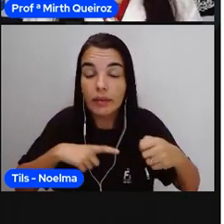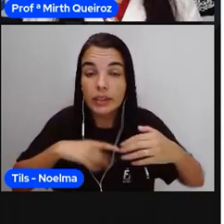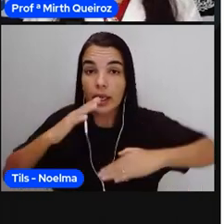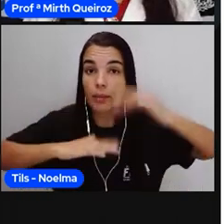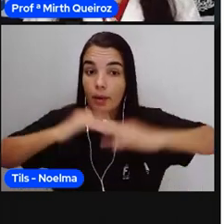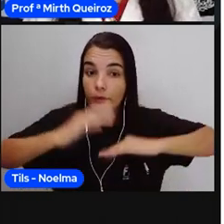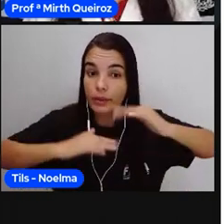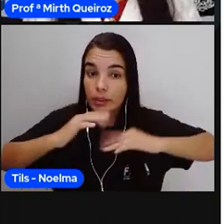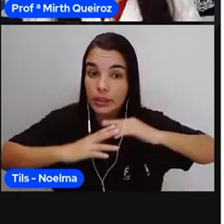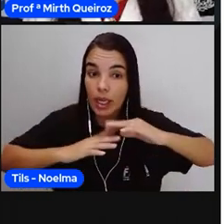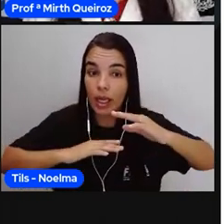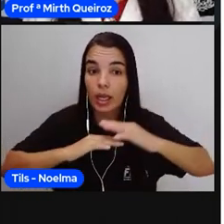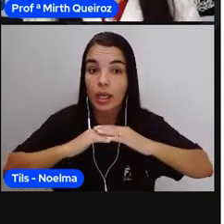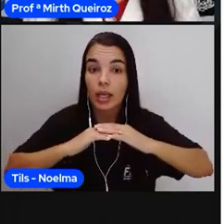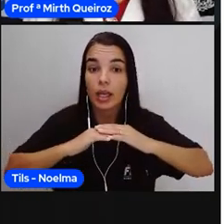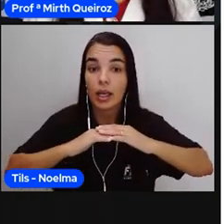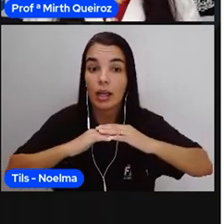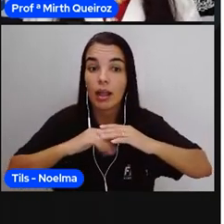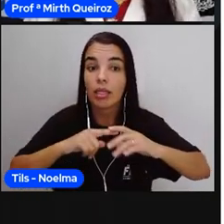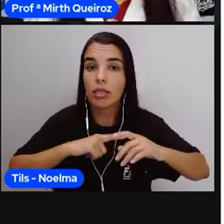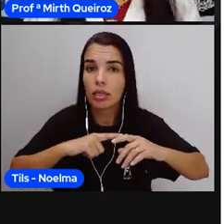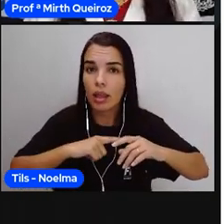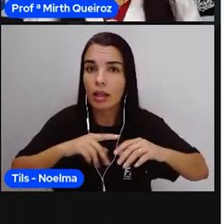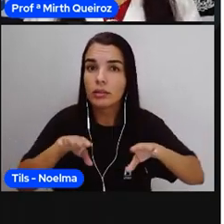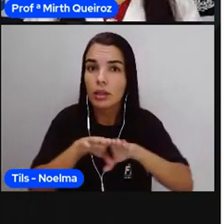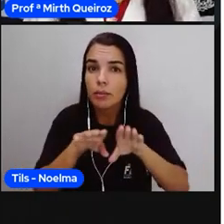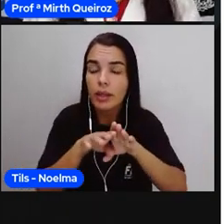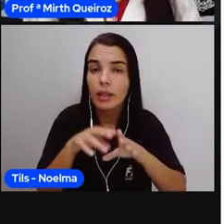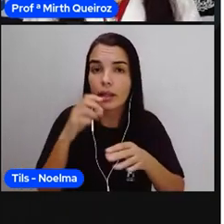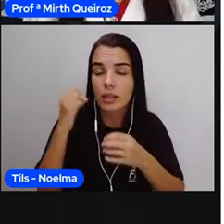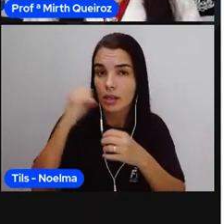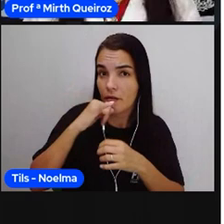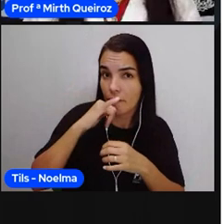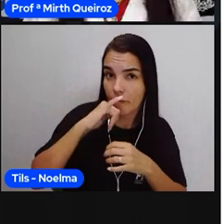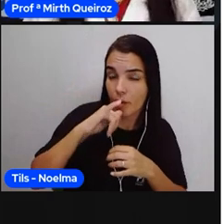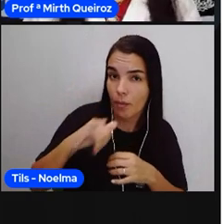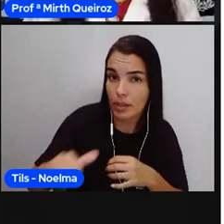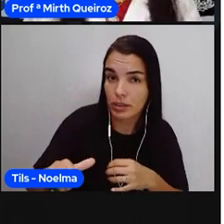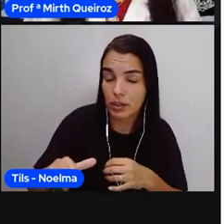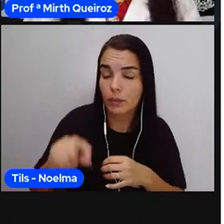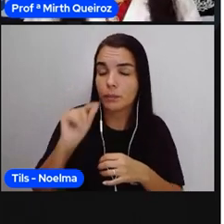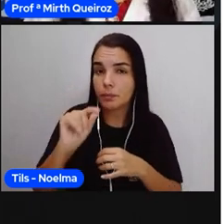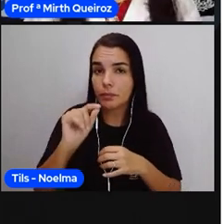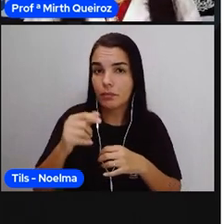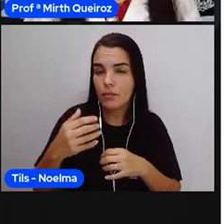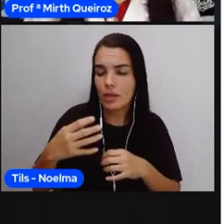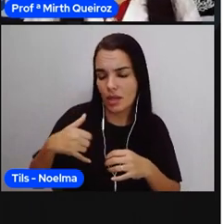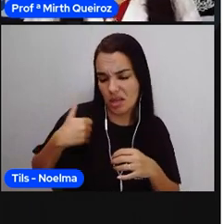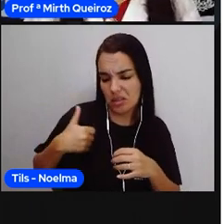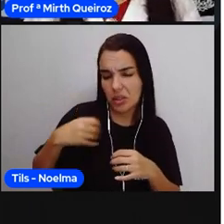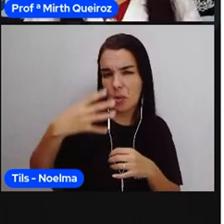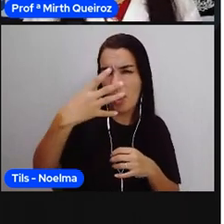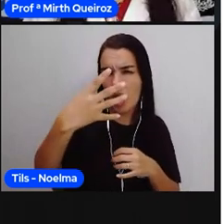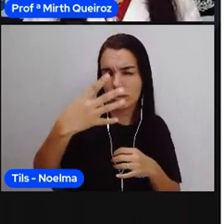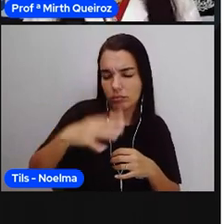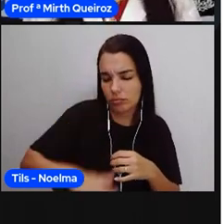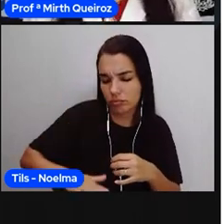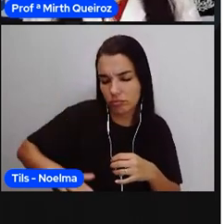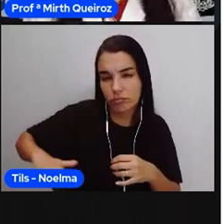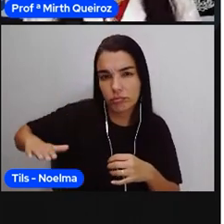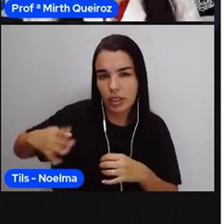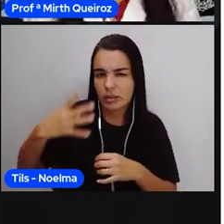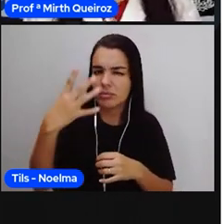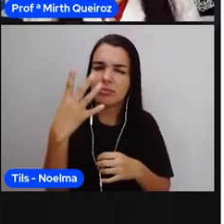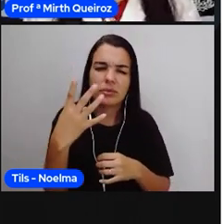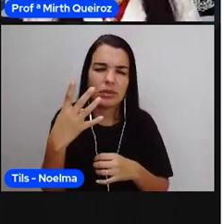mas tem esse relato que crianças de 4 anos de idade já faziam serviços domésticos, né? Crianças